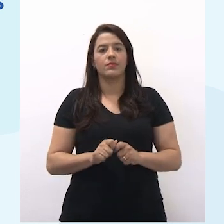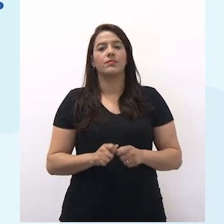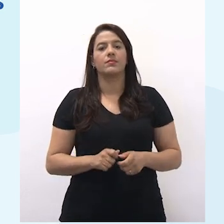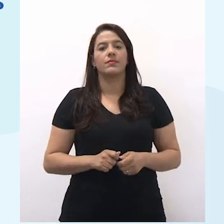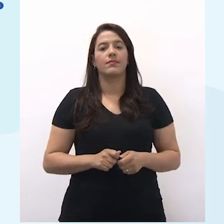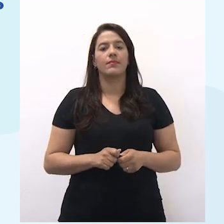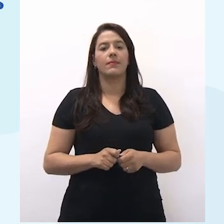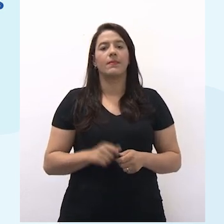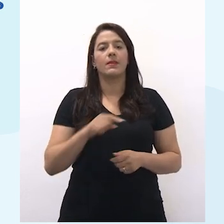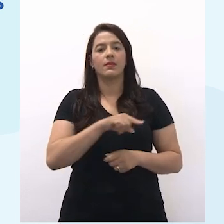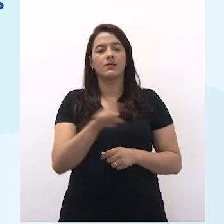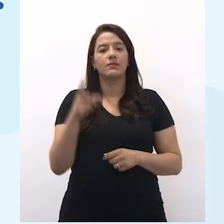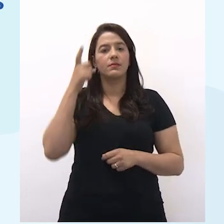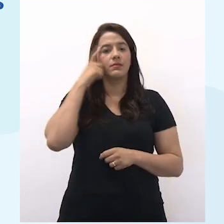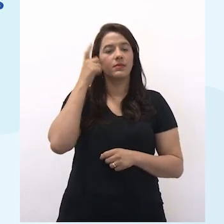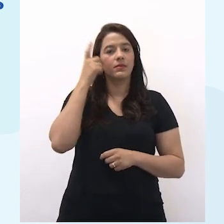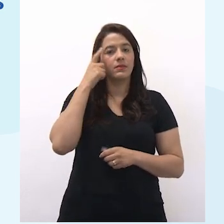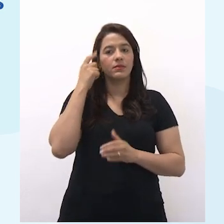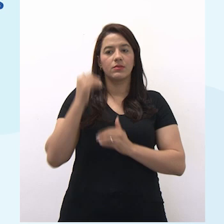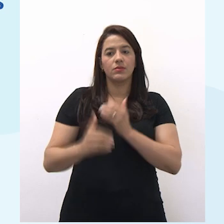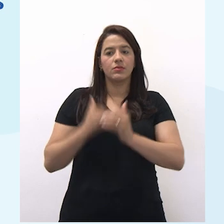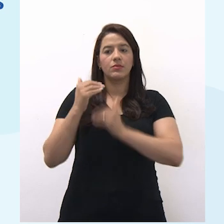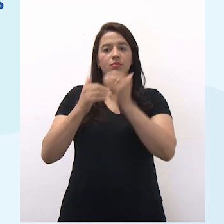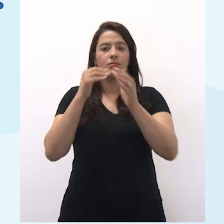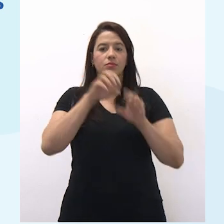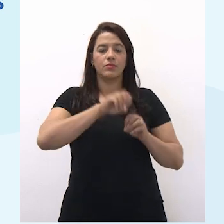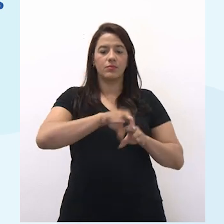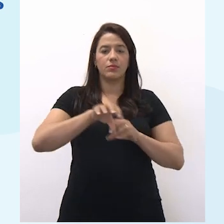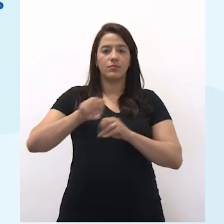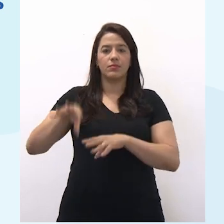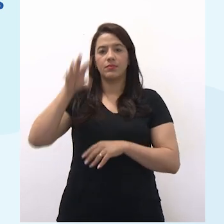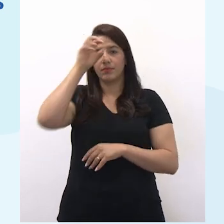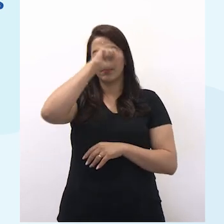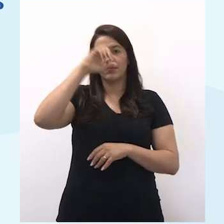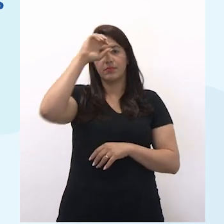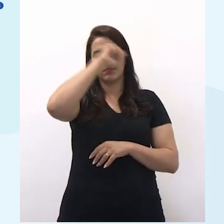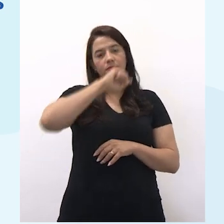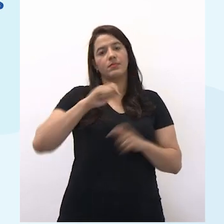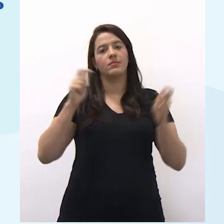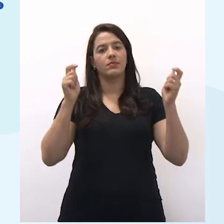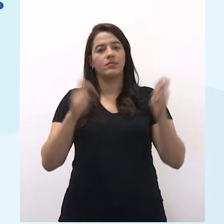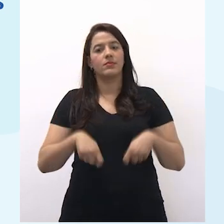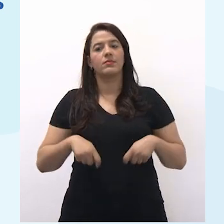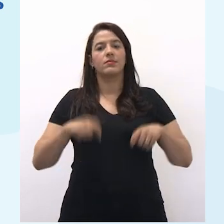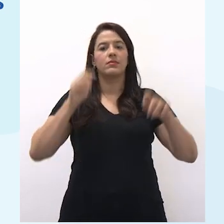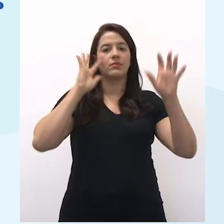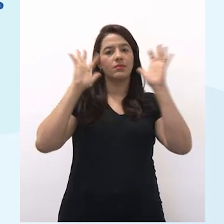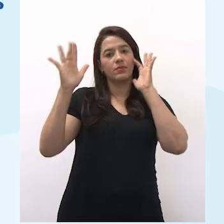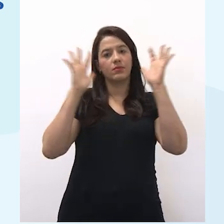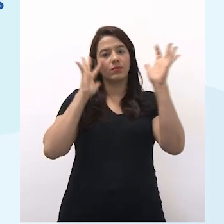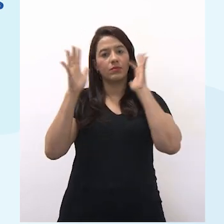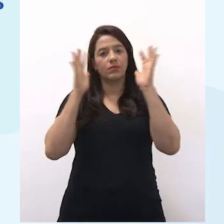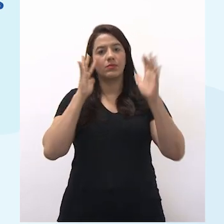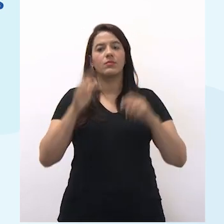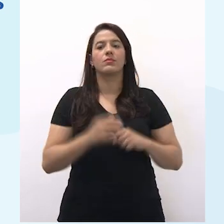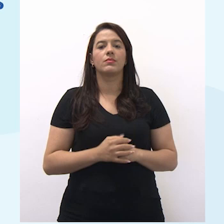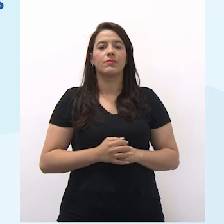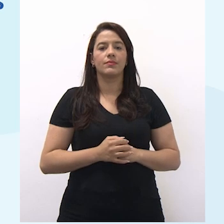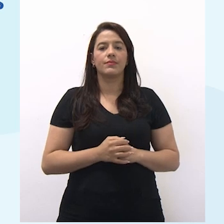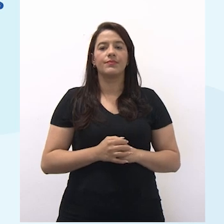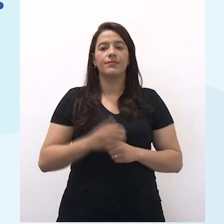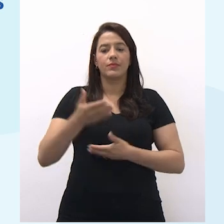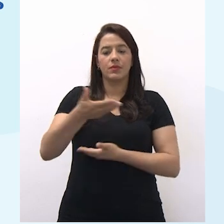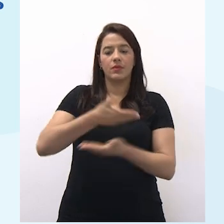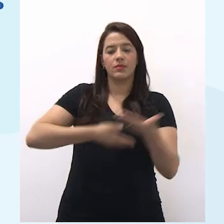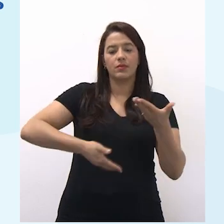e pensando sempre no processo de ensino e aprendizagem, né? Através dessas reflexões, dessa